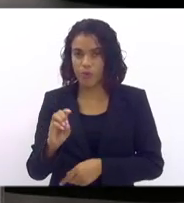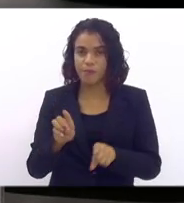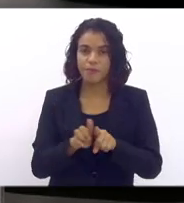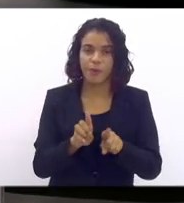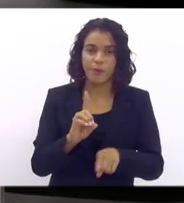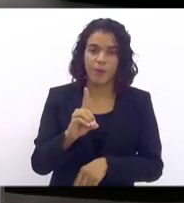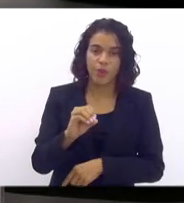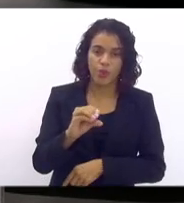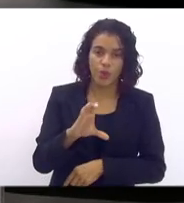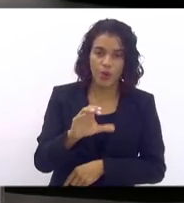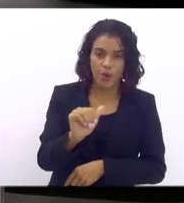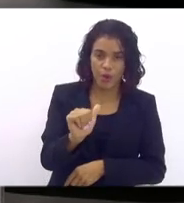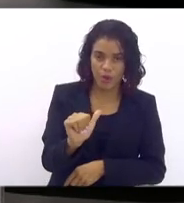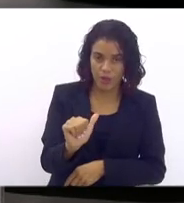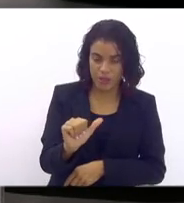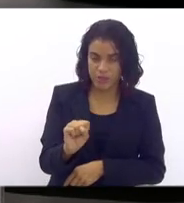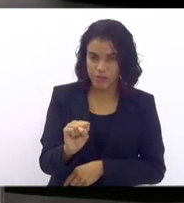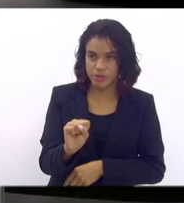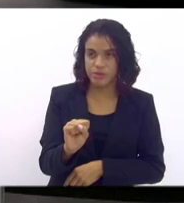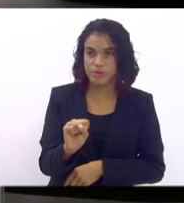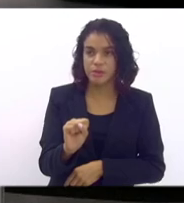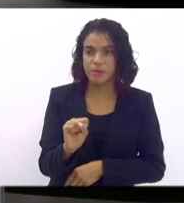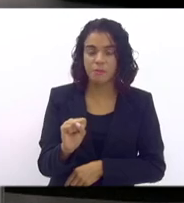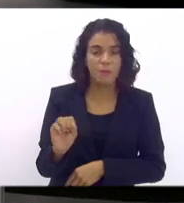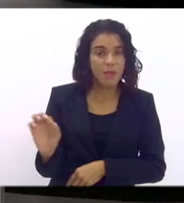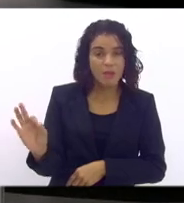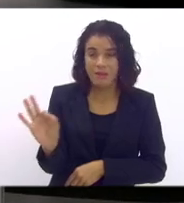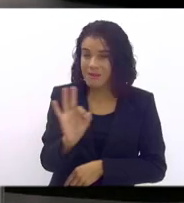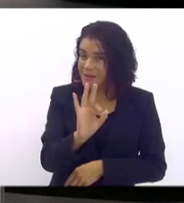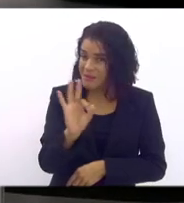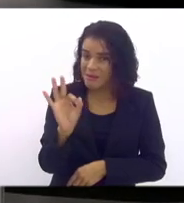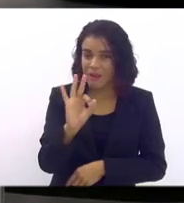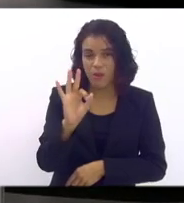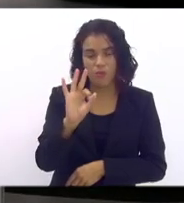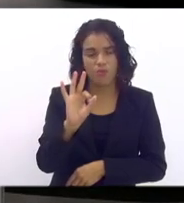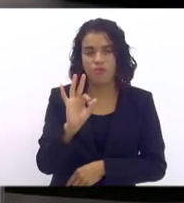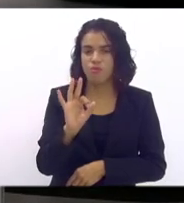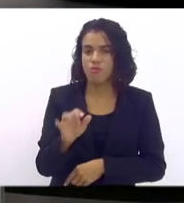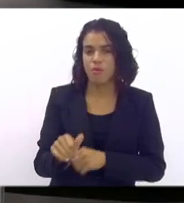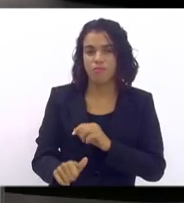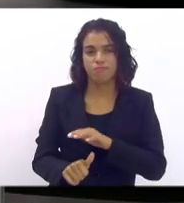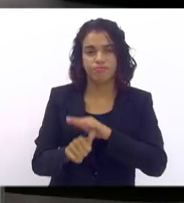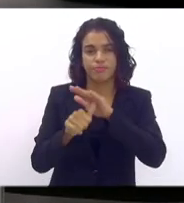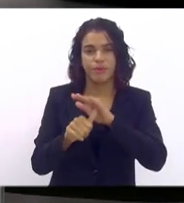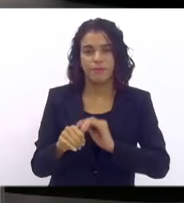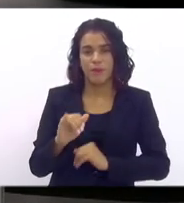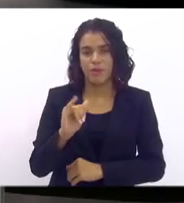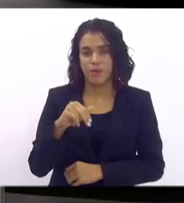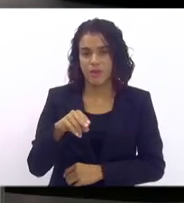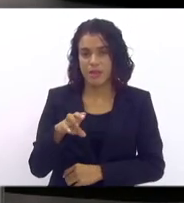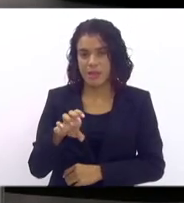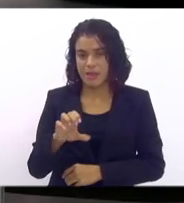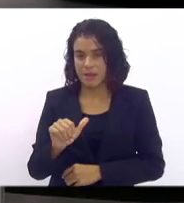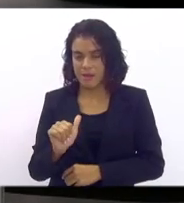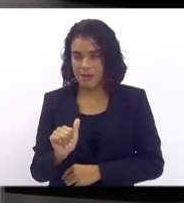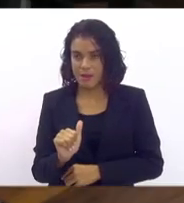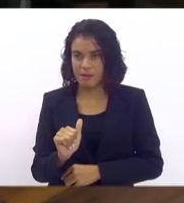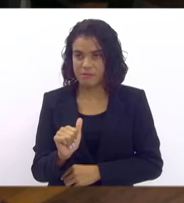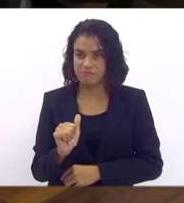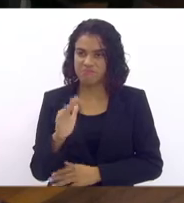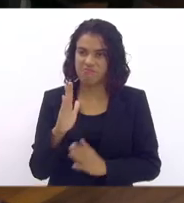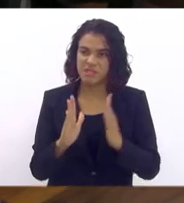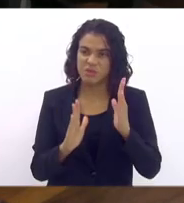Docas compania Docas mas nenhuma conduzida pelo Inea as datas eu não me recordo no momento tá